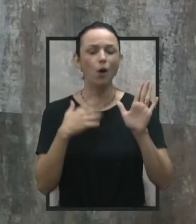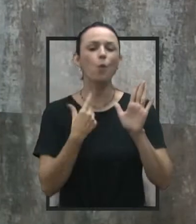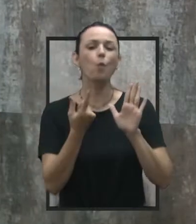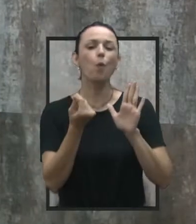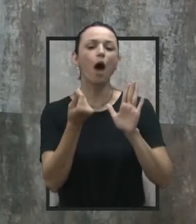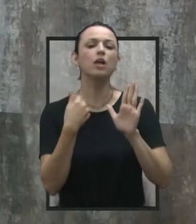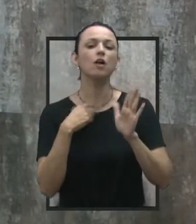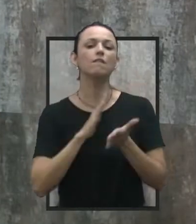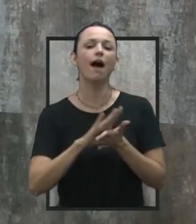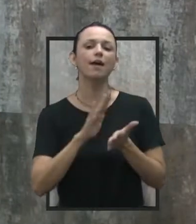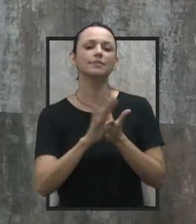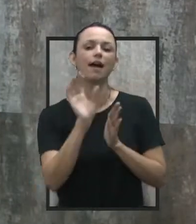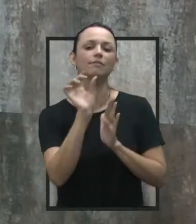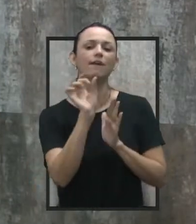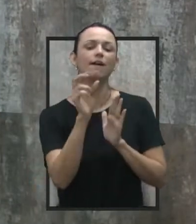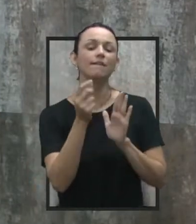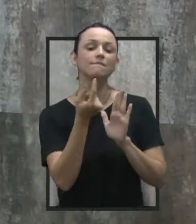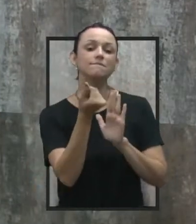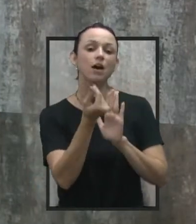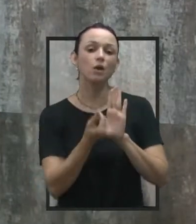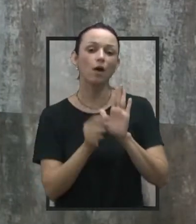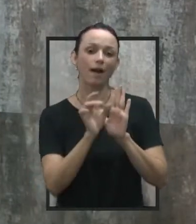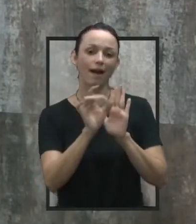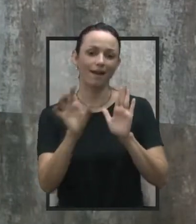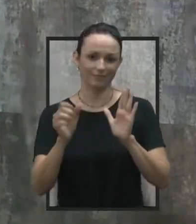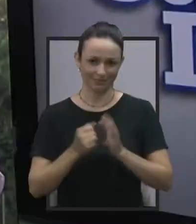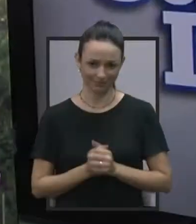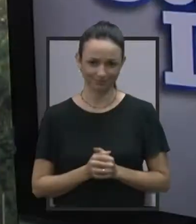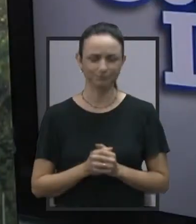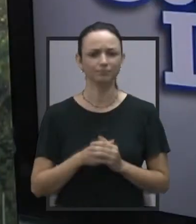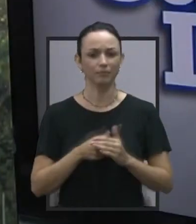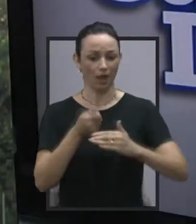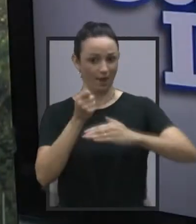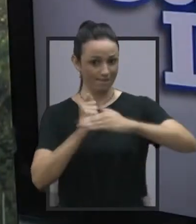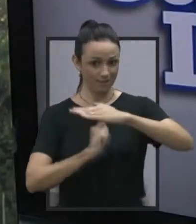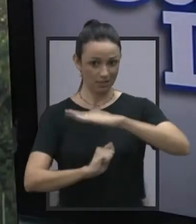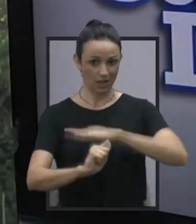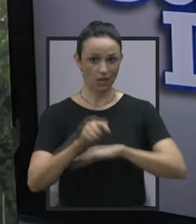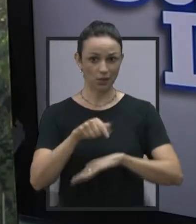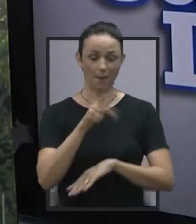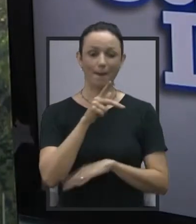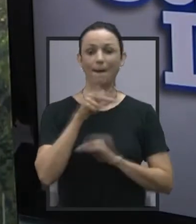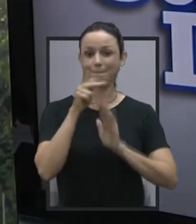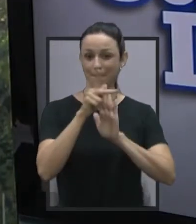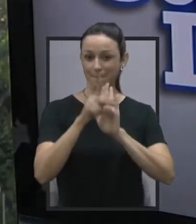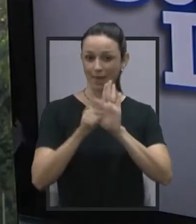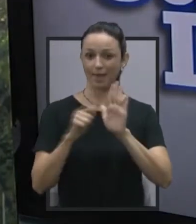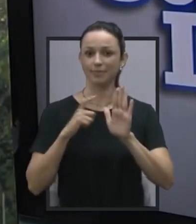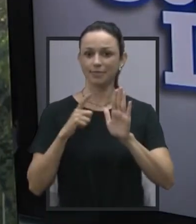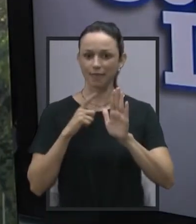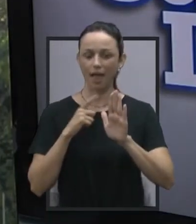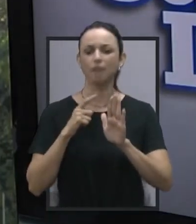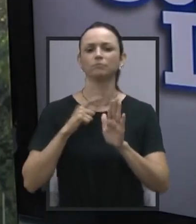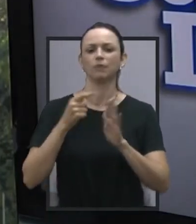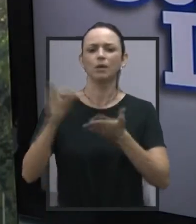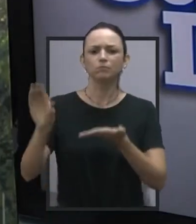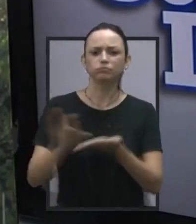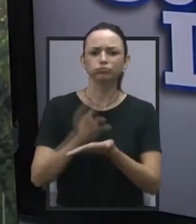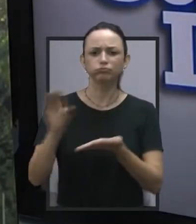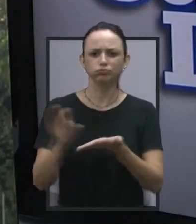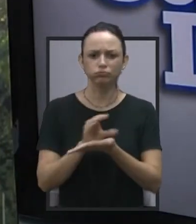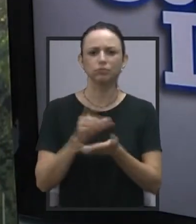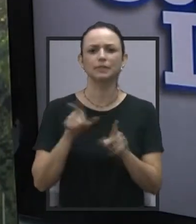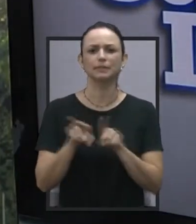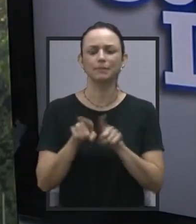quanto eu pretendo gastar em cada uma dessas ações. Além dos investimentos, o PPA também garante recursos para atender